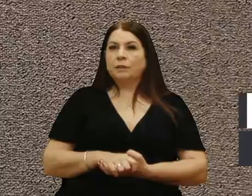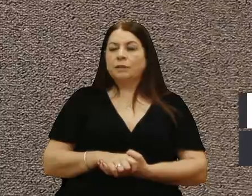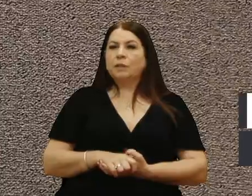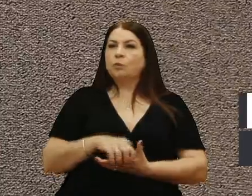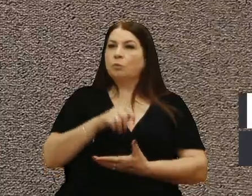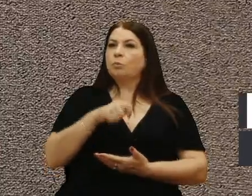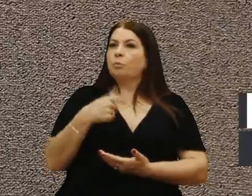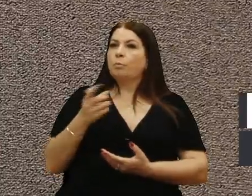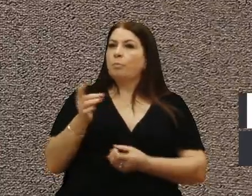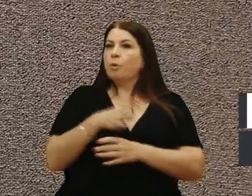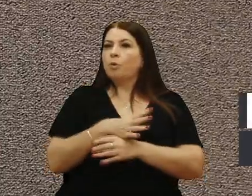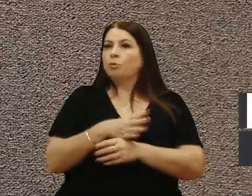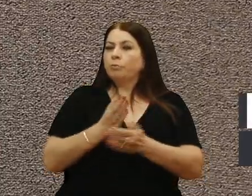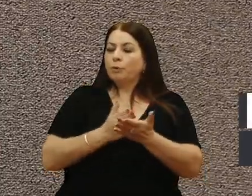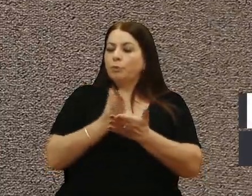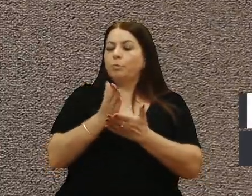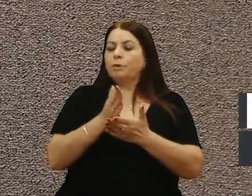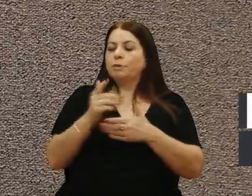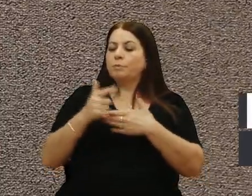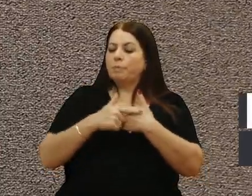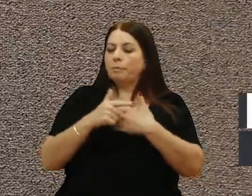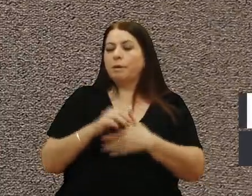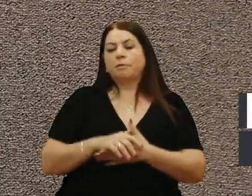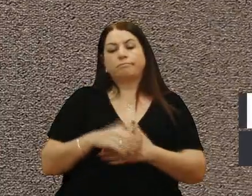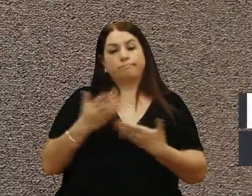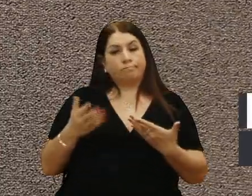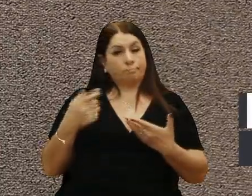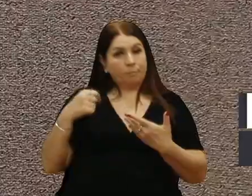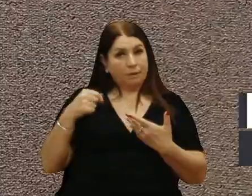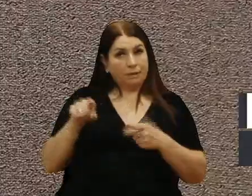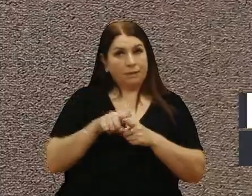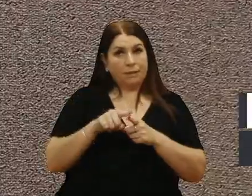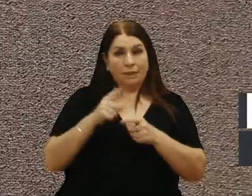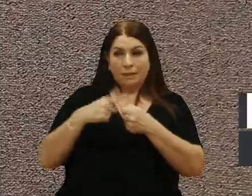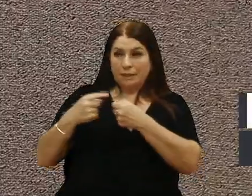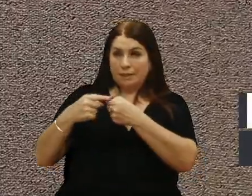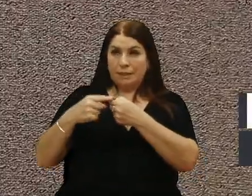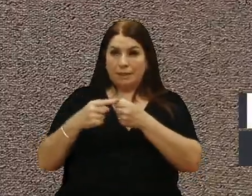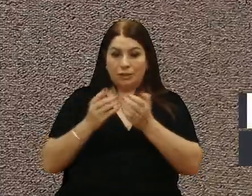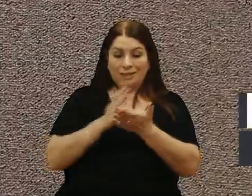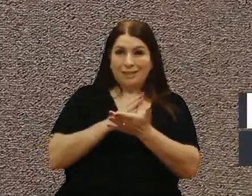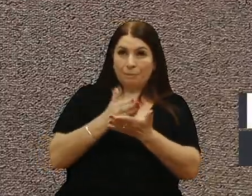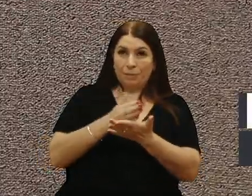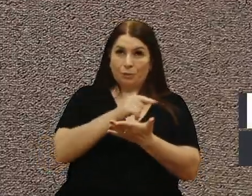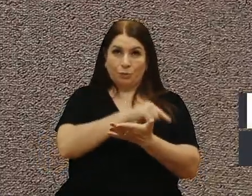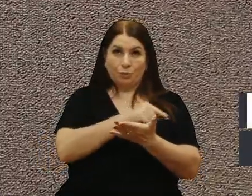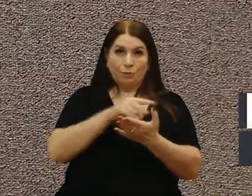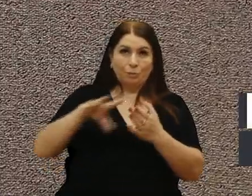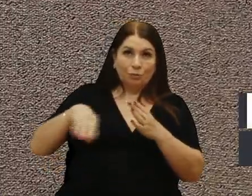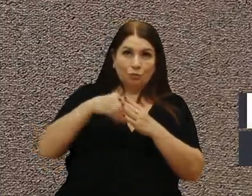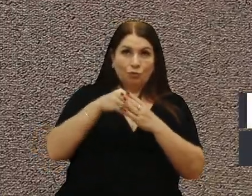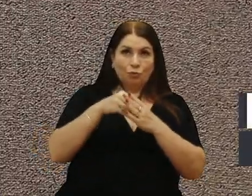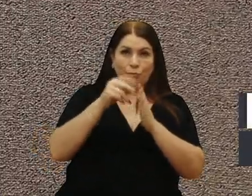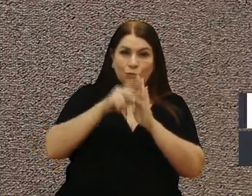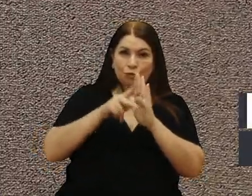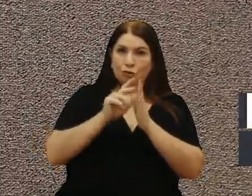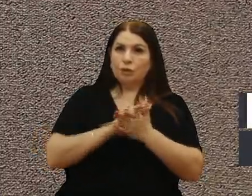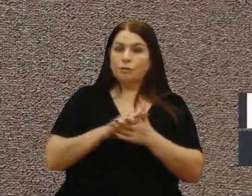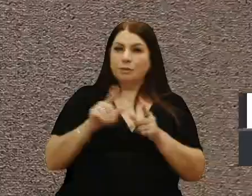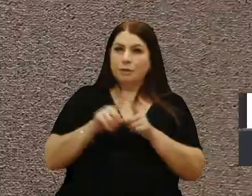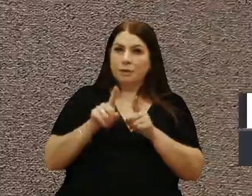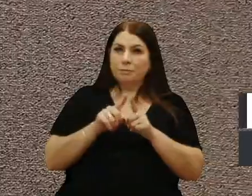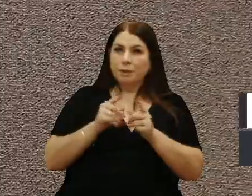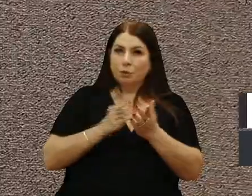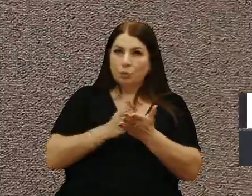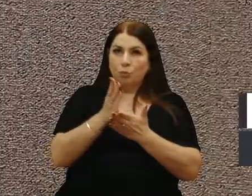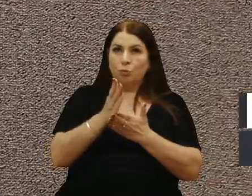está pronta para cumprir com a sua parte, mas é preciso que as cidades limítrofes que vão fazer parte desse grande projeto também